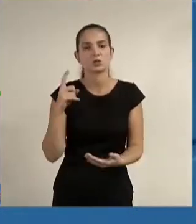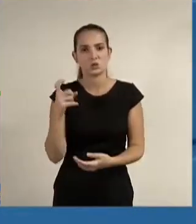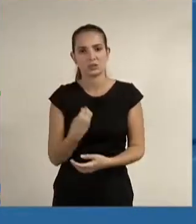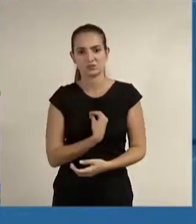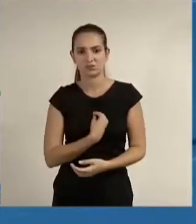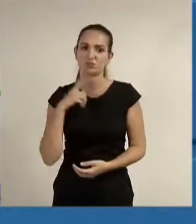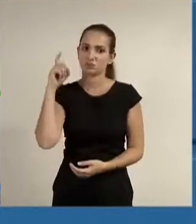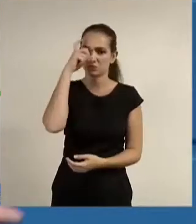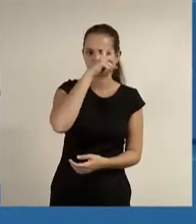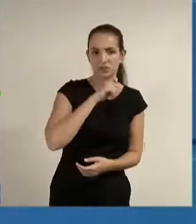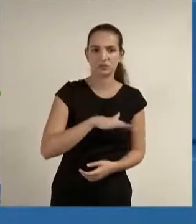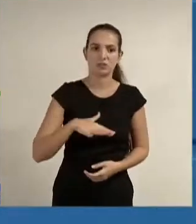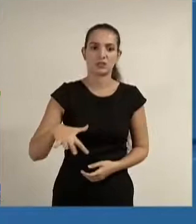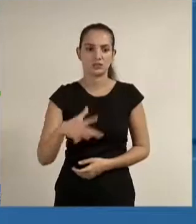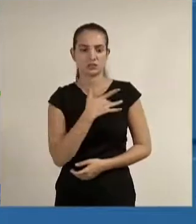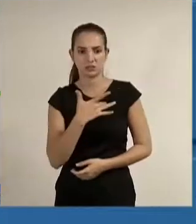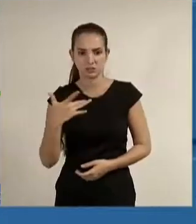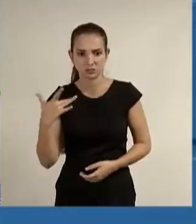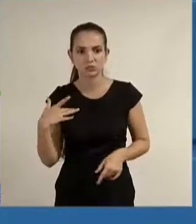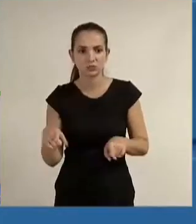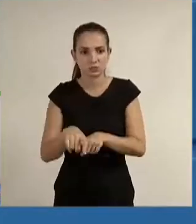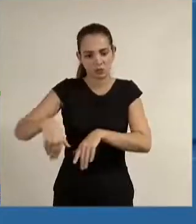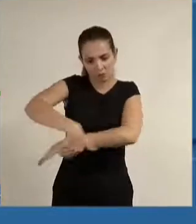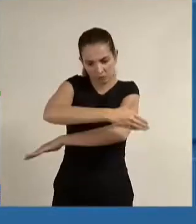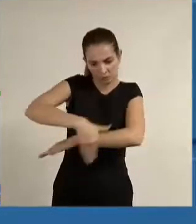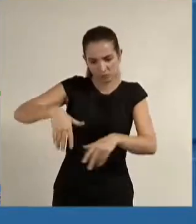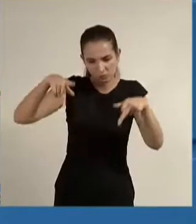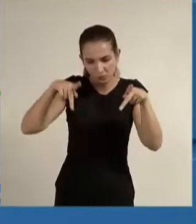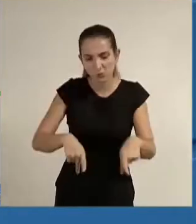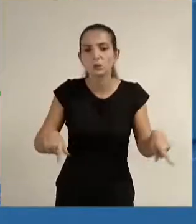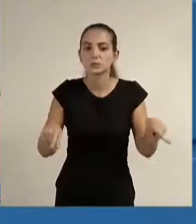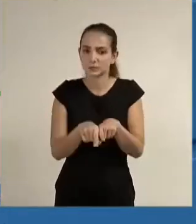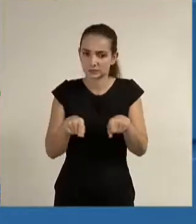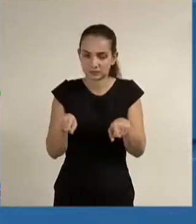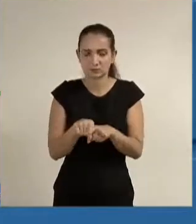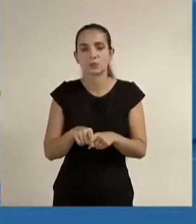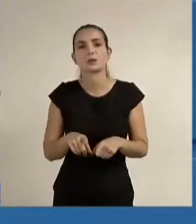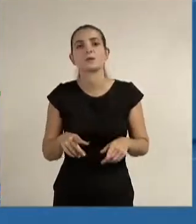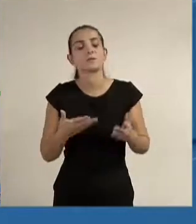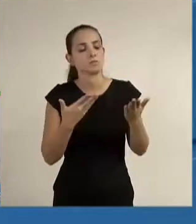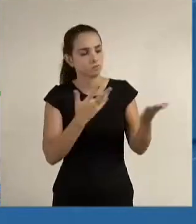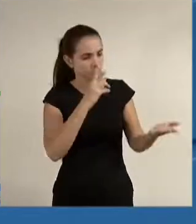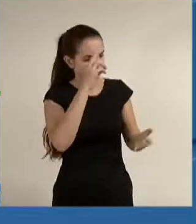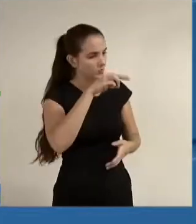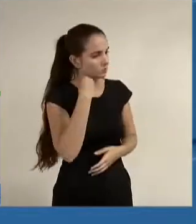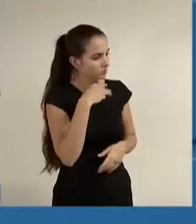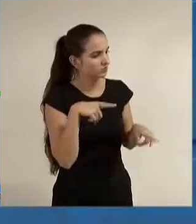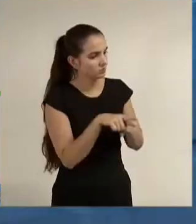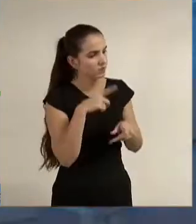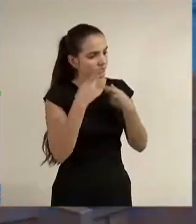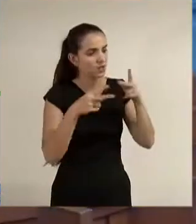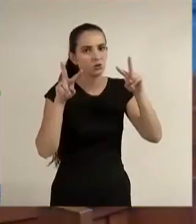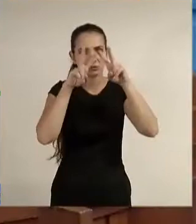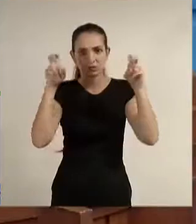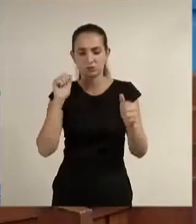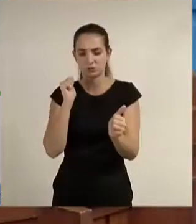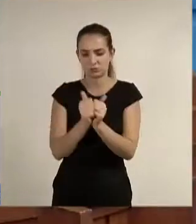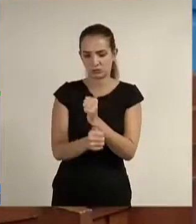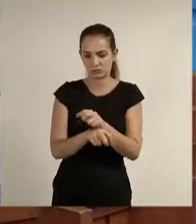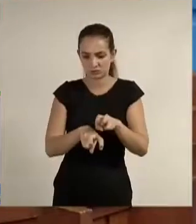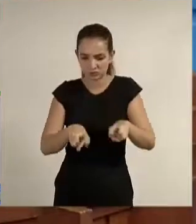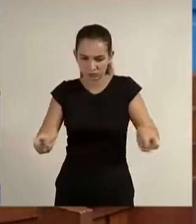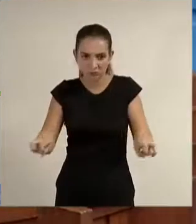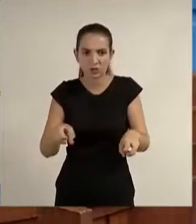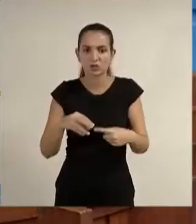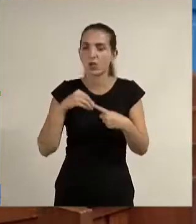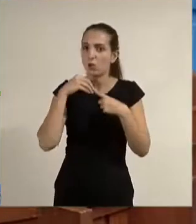saúde, das vias públicas, realmente depauperados, e como Vossa Excelência levanta também a questão do ginásio de esporte, que é o